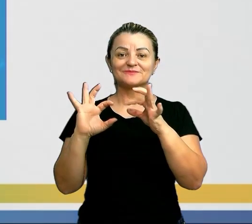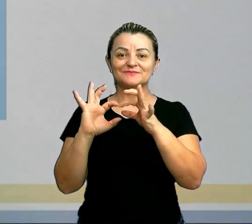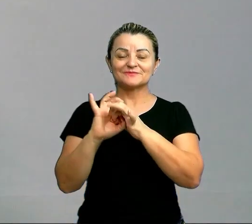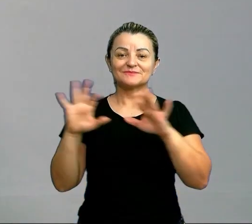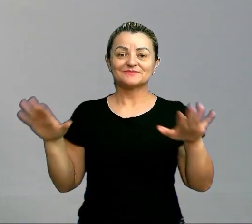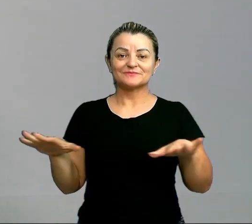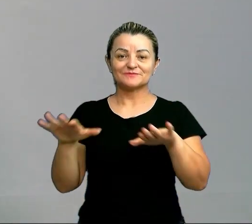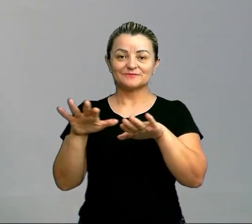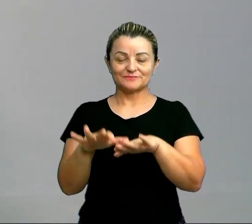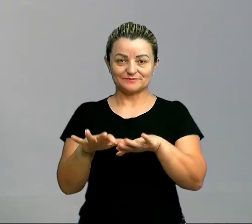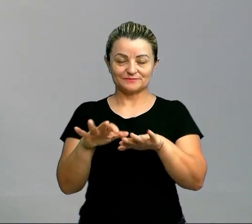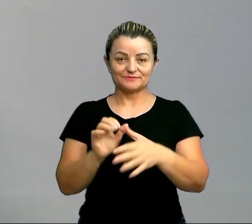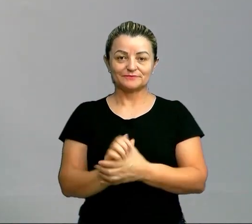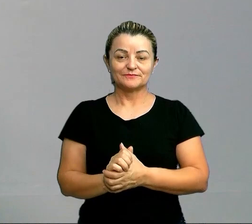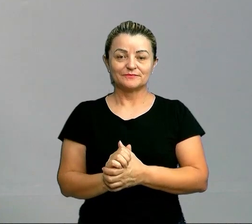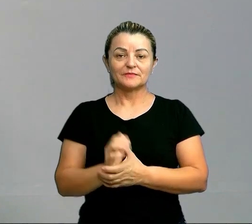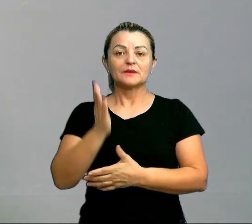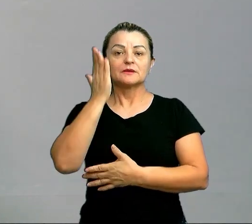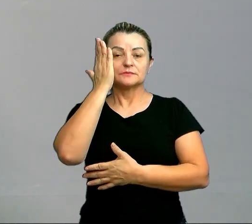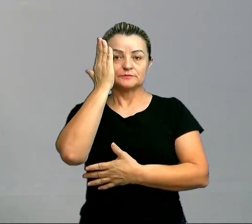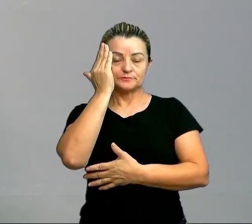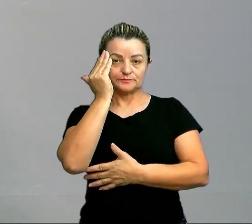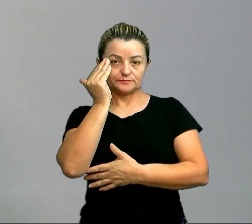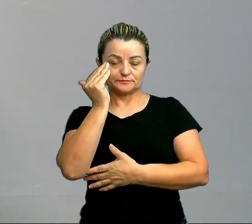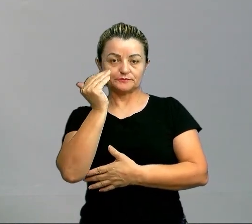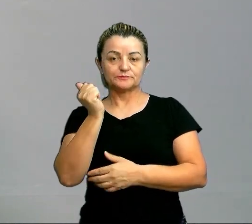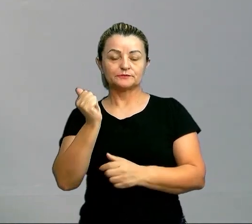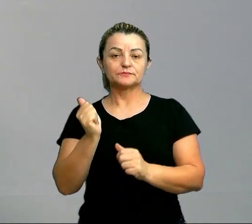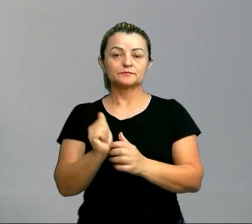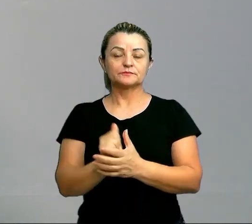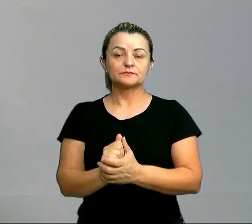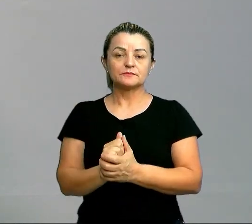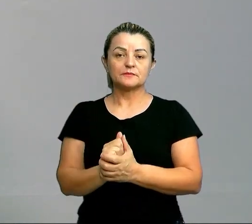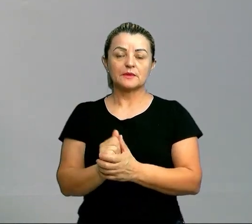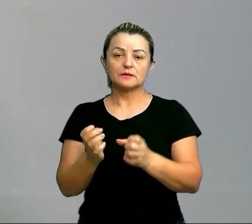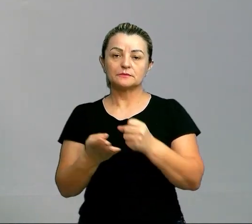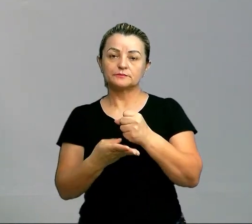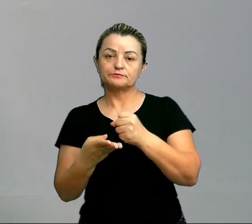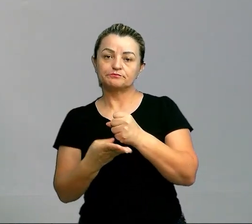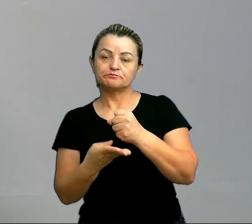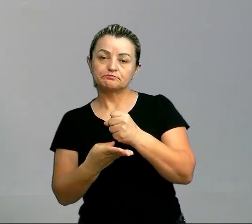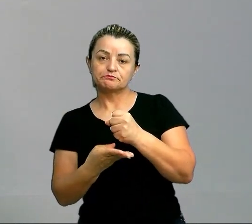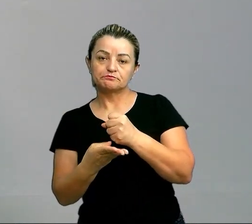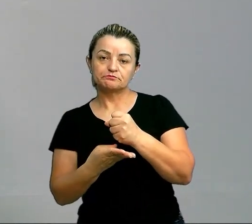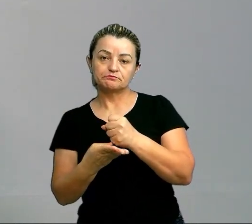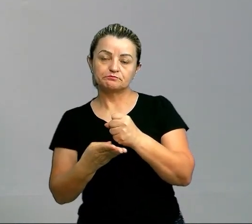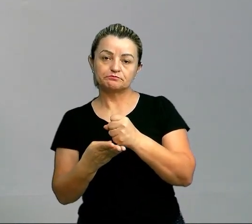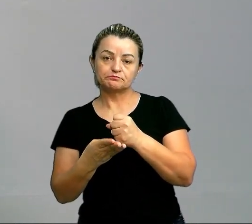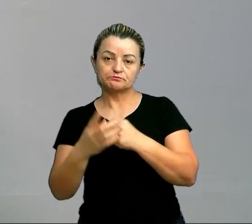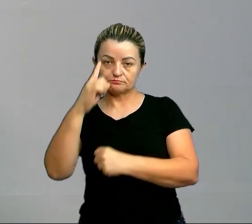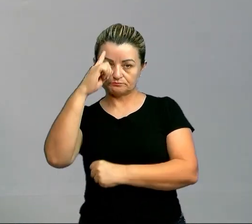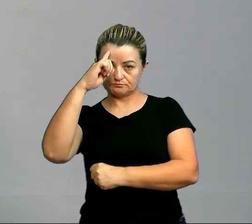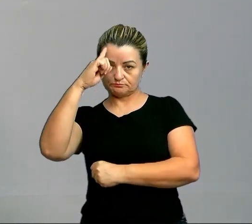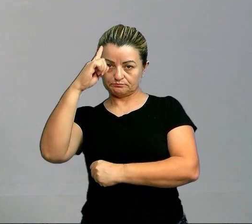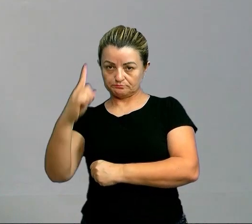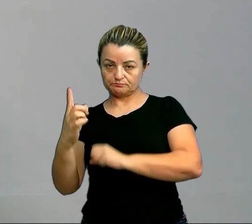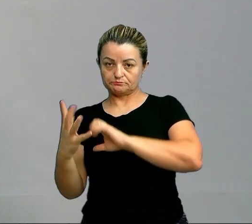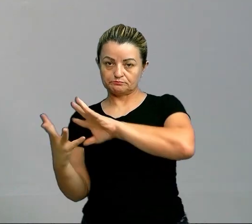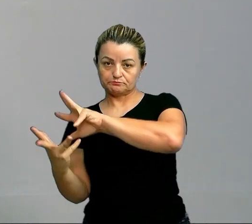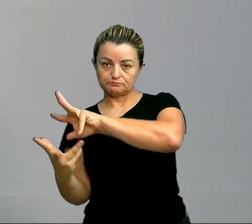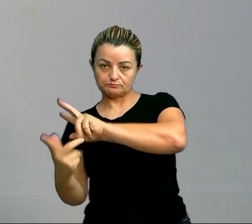blocos econômicos. A gente sai basicamente de uma ordem mundial para